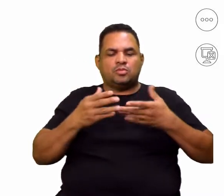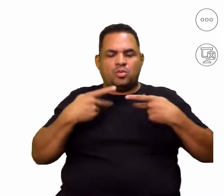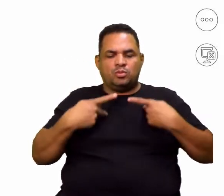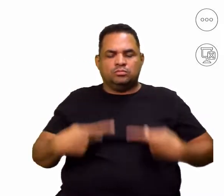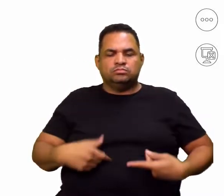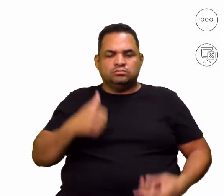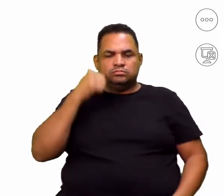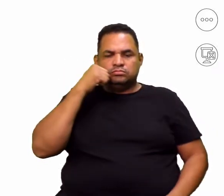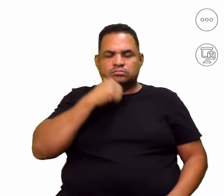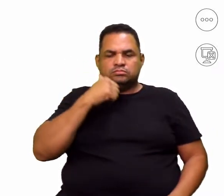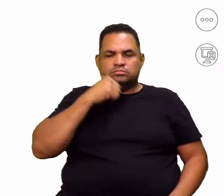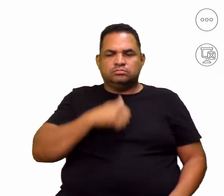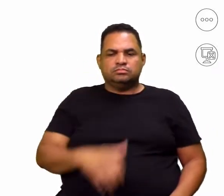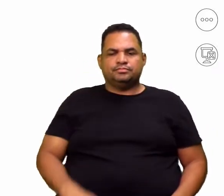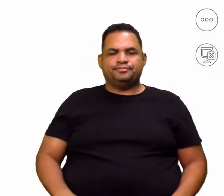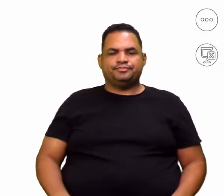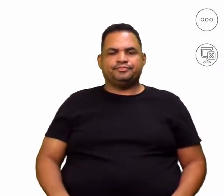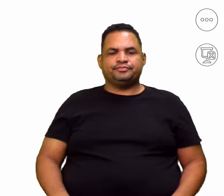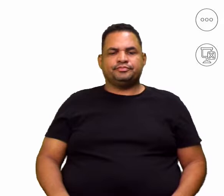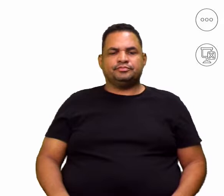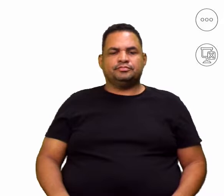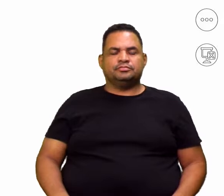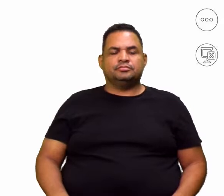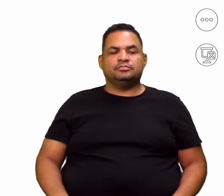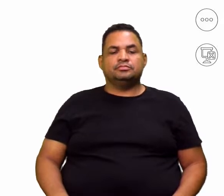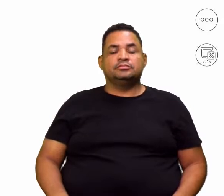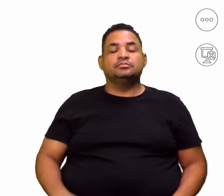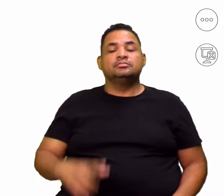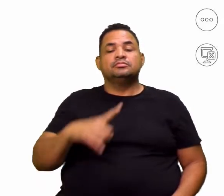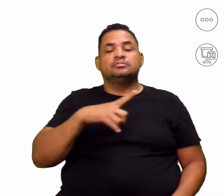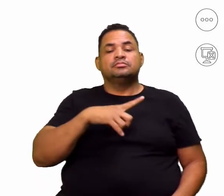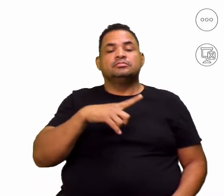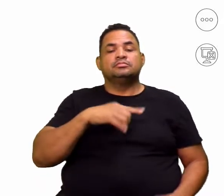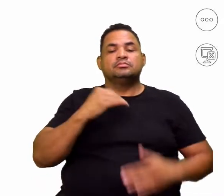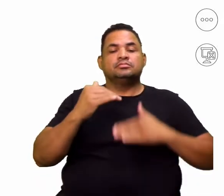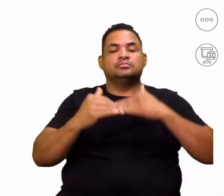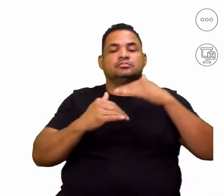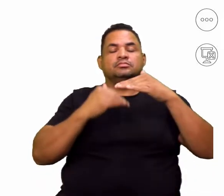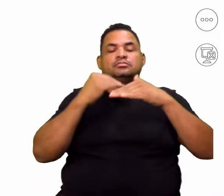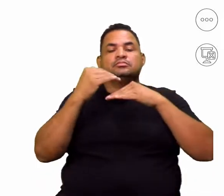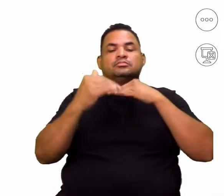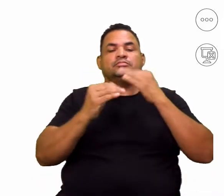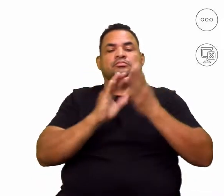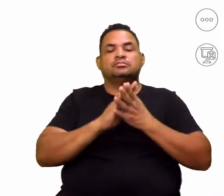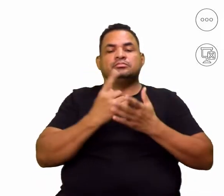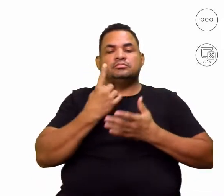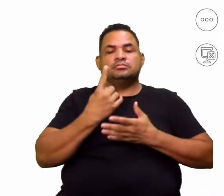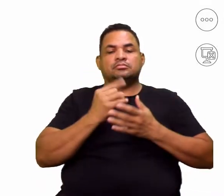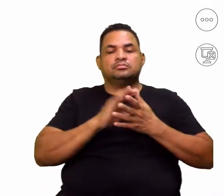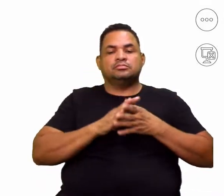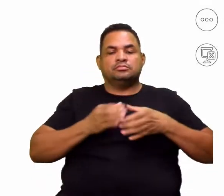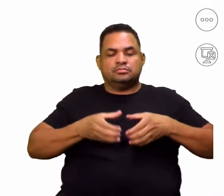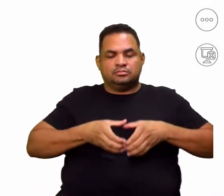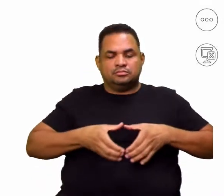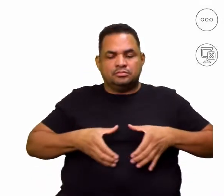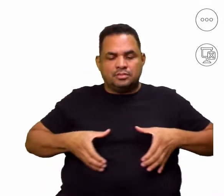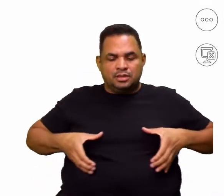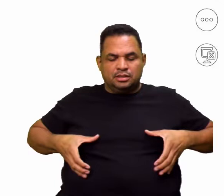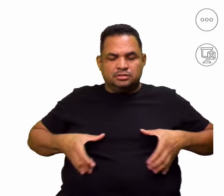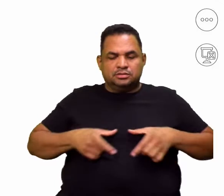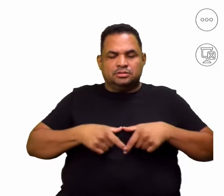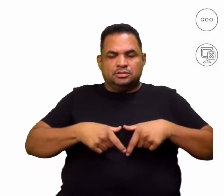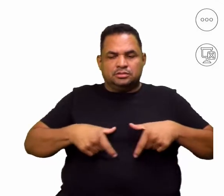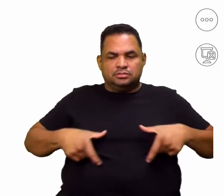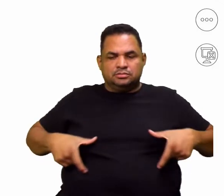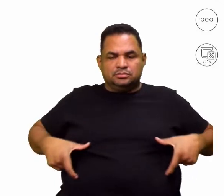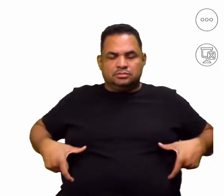materno. Então, nesse caso, você vai ter um desenvolvimento dentro de uma placenta, tá? Por